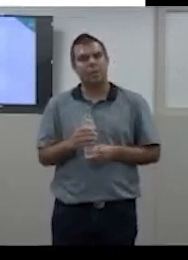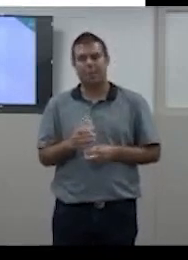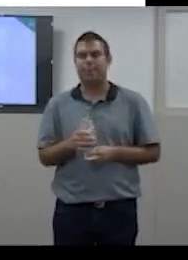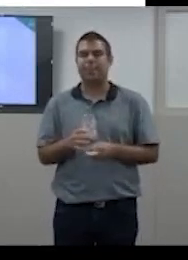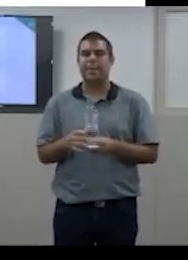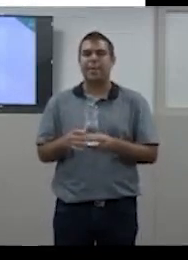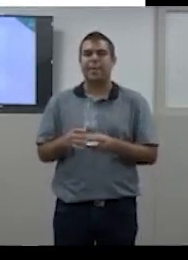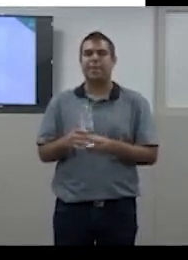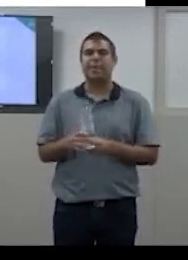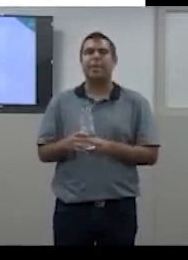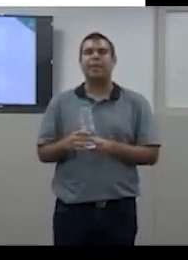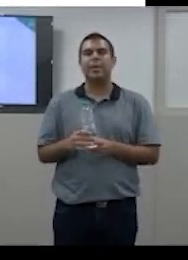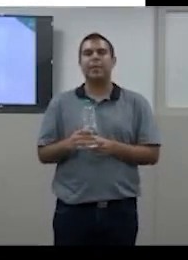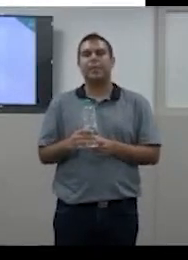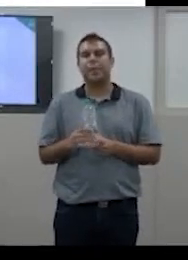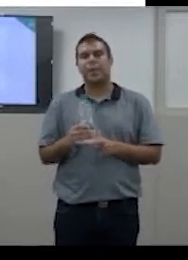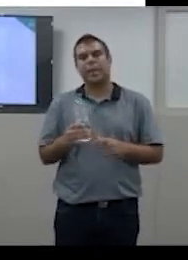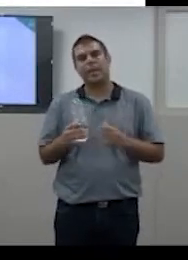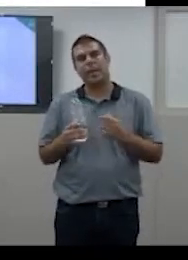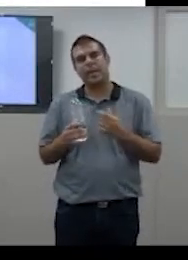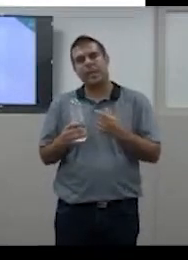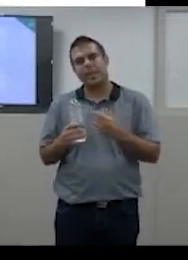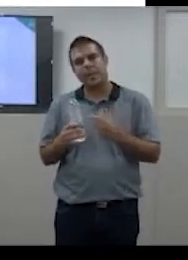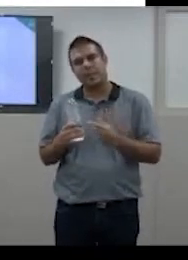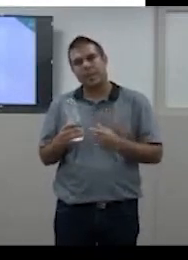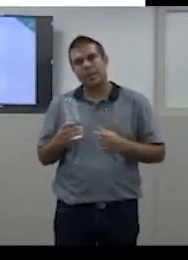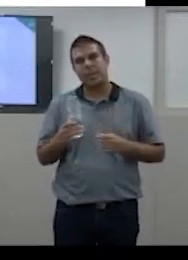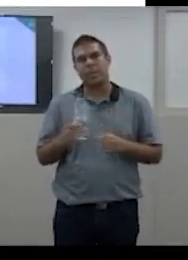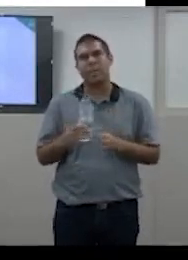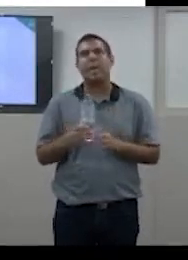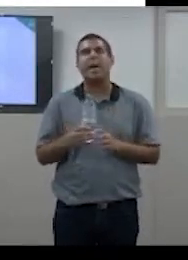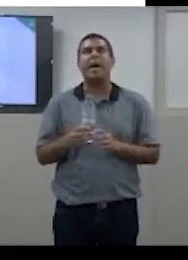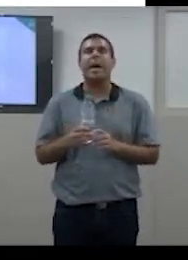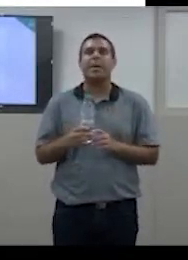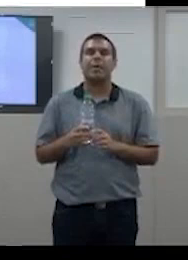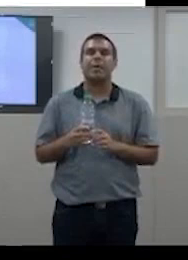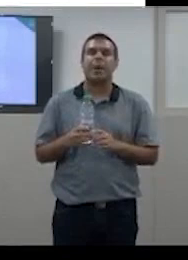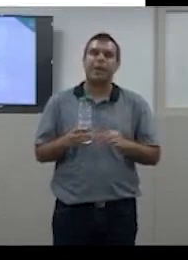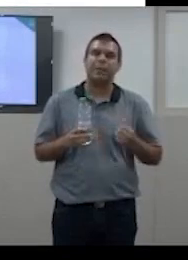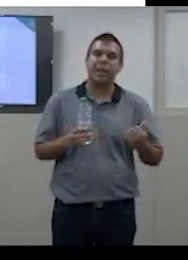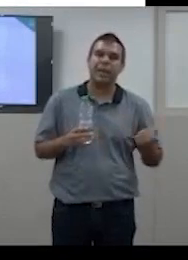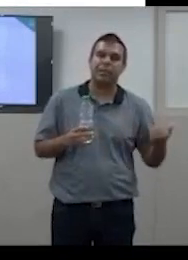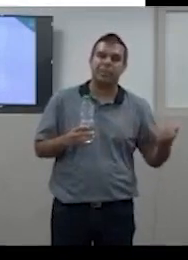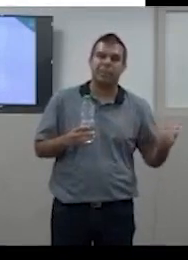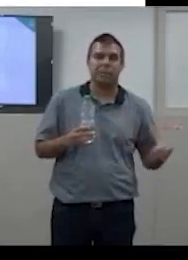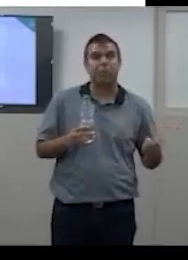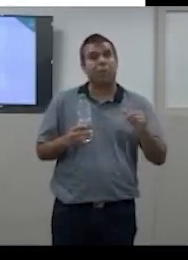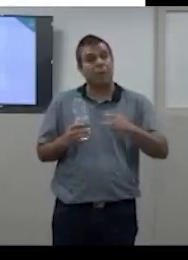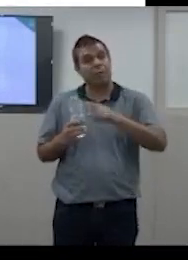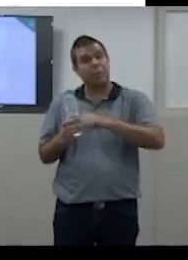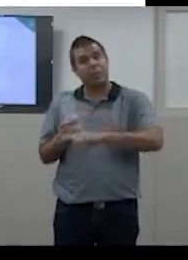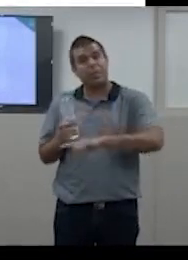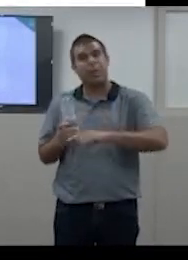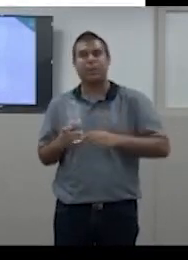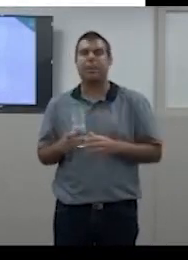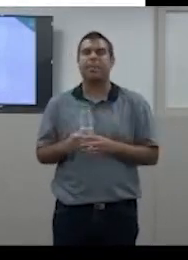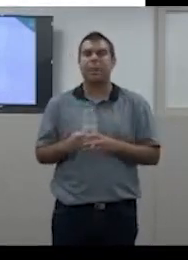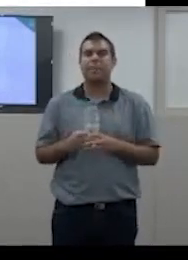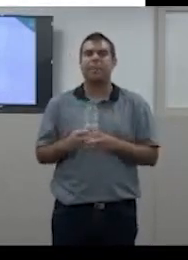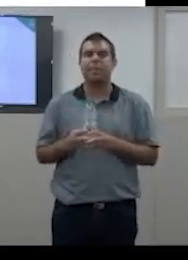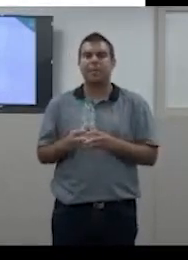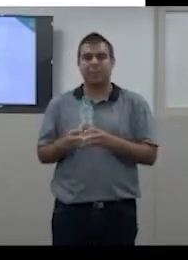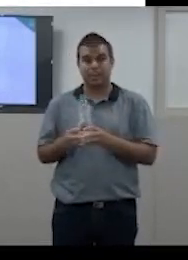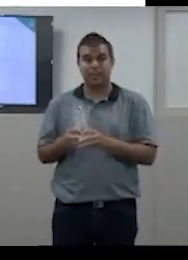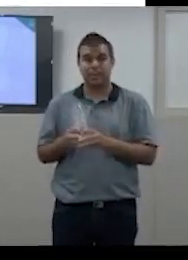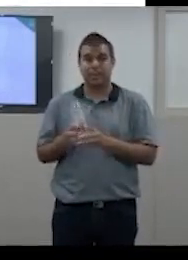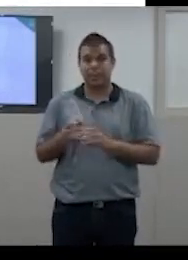e deixo algum tempo. E assim, o que vai acontecer? Gradativamente, a água vai sair do estado sólido e volta